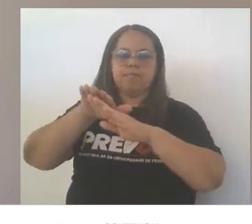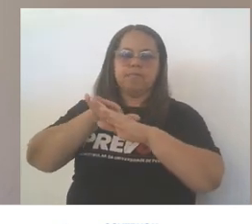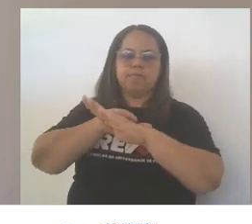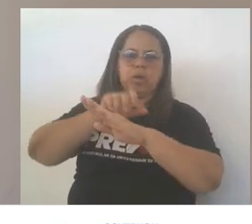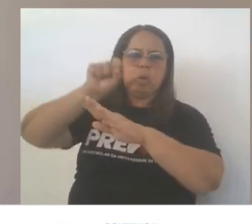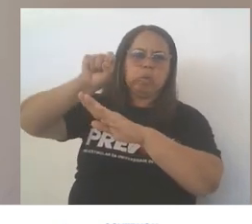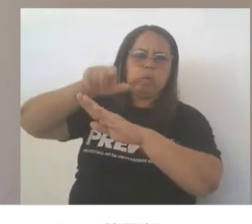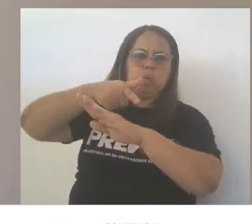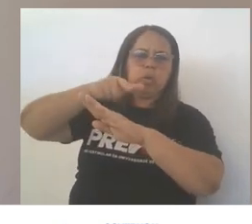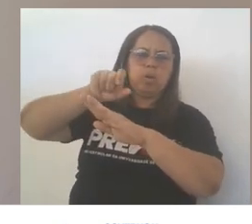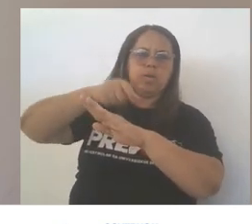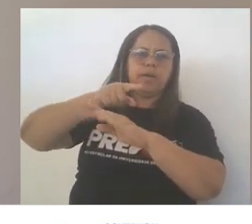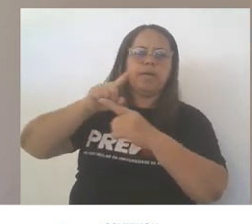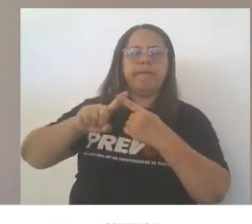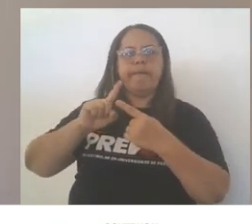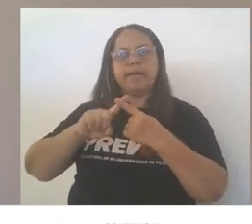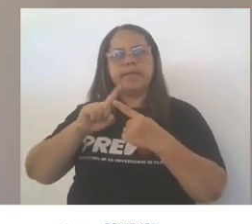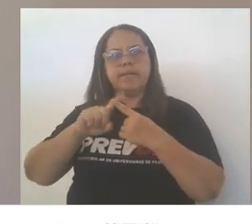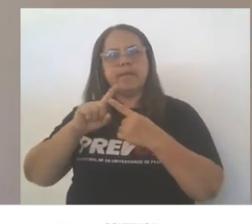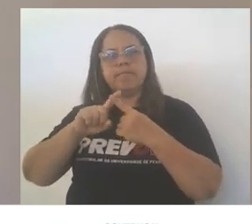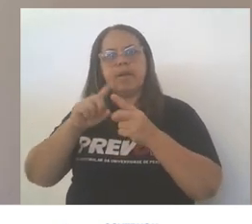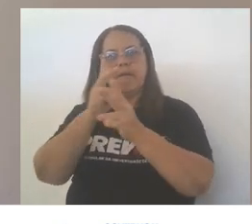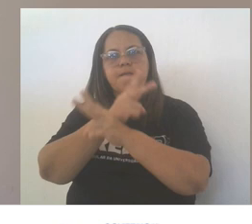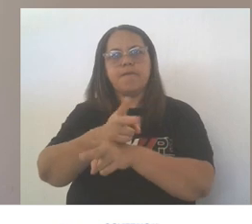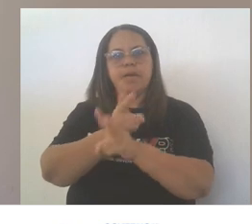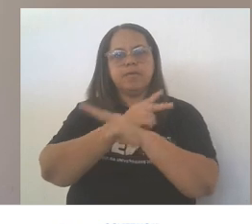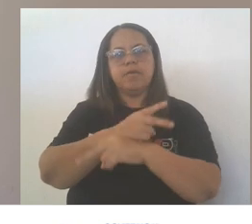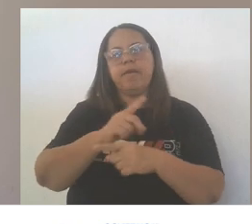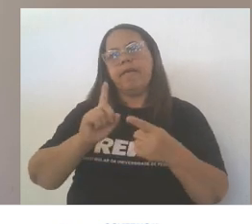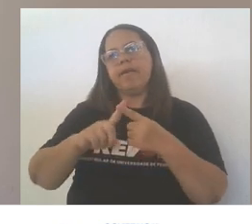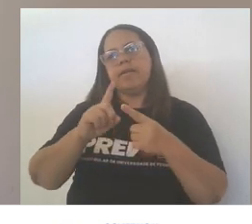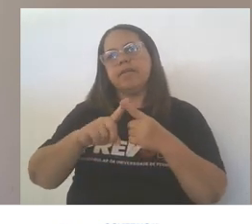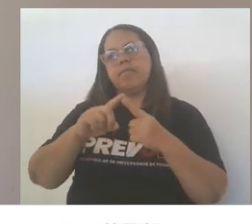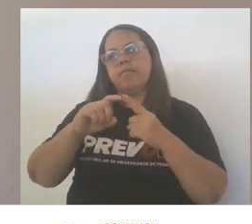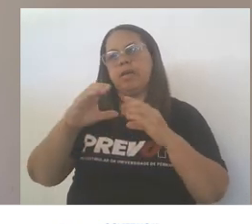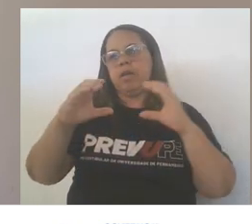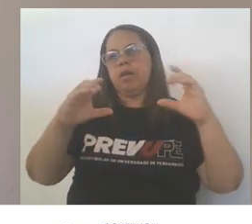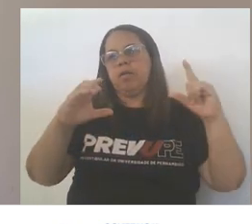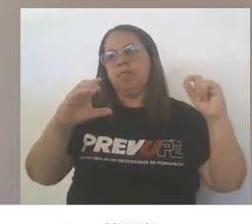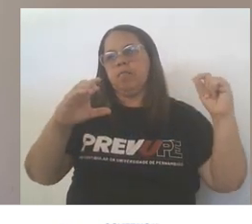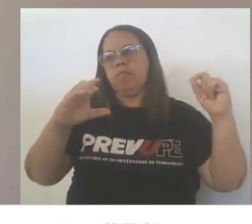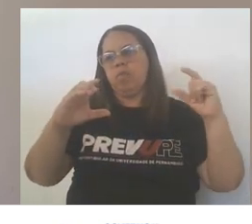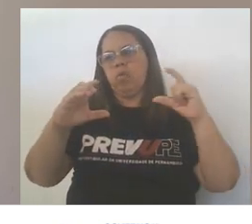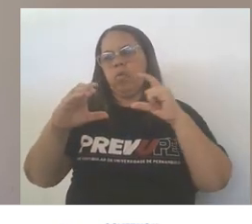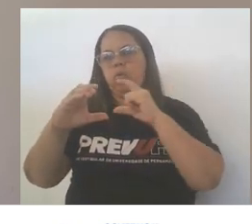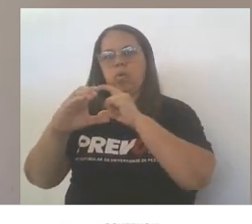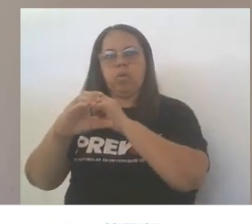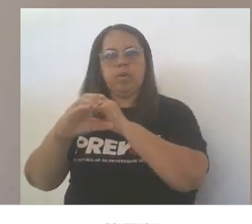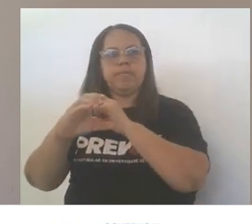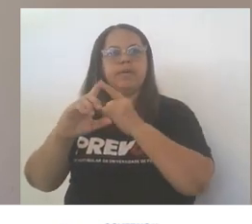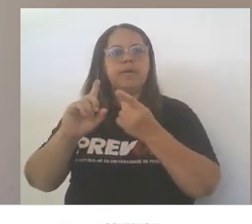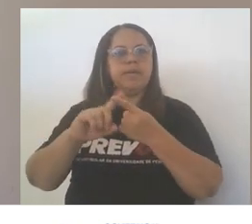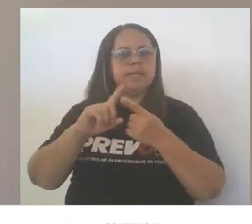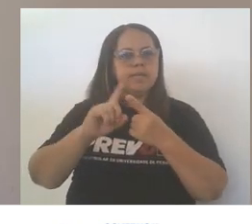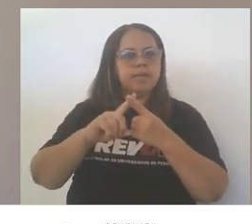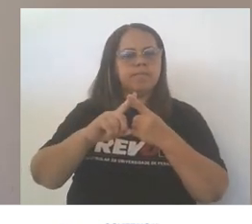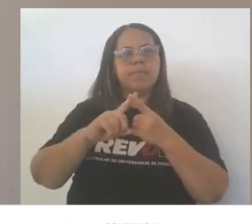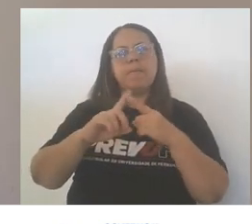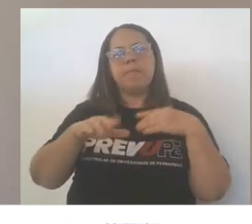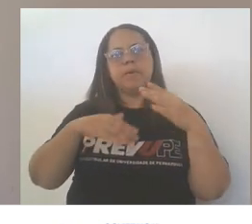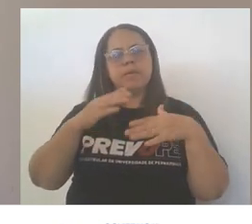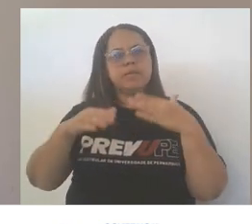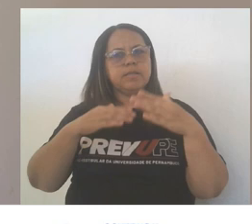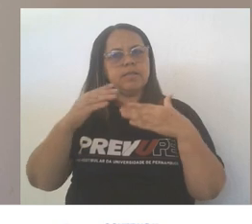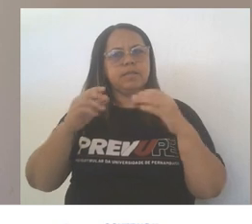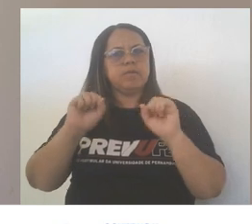emissões de gases do efeito estufa, bem como o desenvolvimento de processos de produção industrial mais limpos e eficientes,